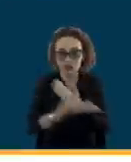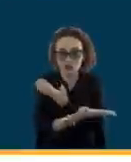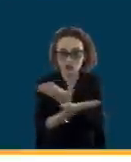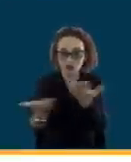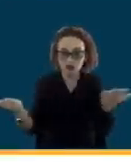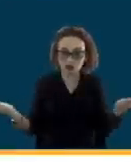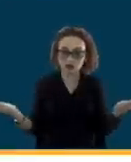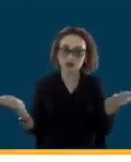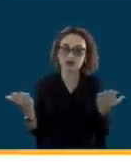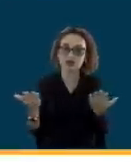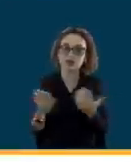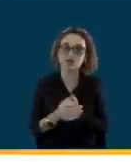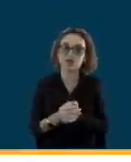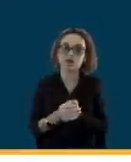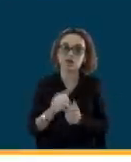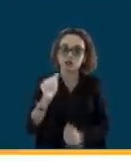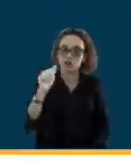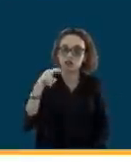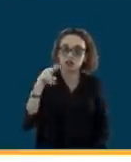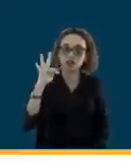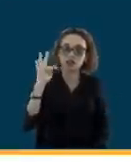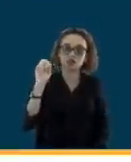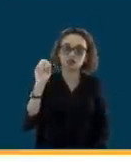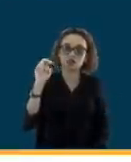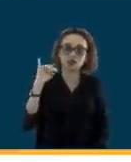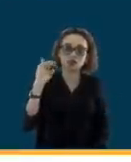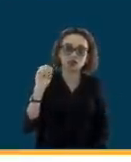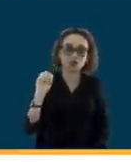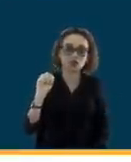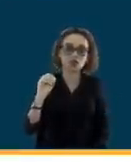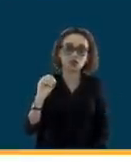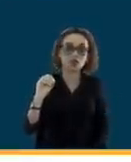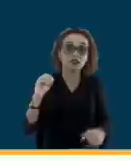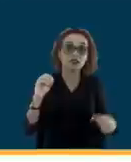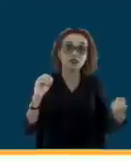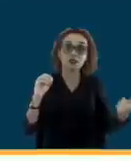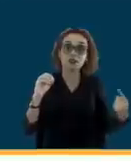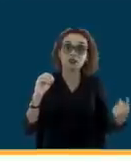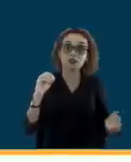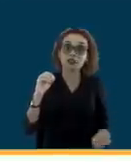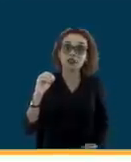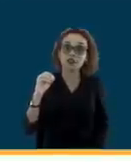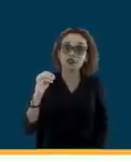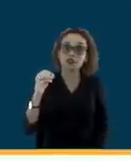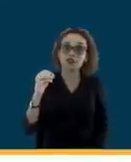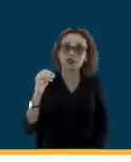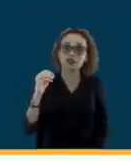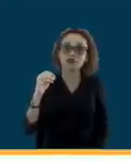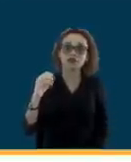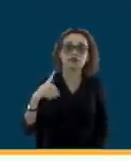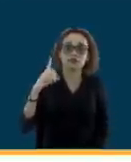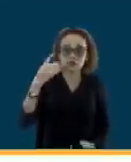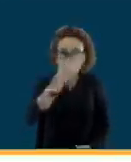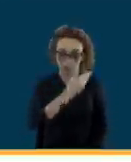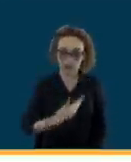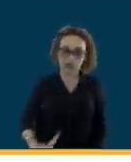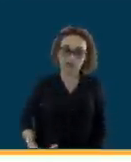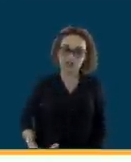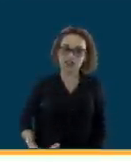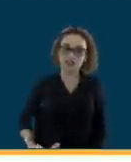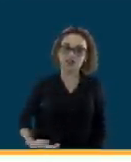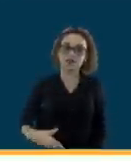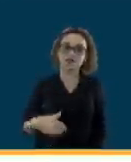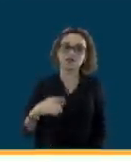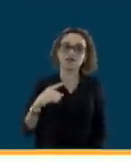Meu caro Antônio, gostaria de agradecer a oportunidade, Antônio Queiroz, que é o nosso presidente, minha